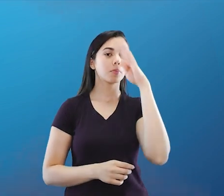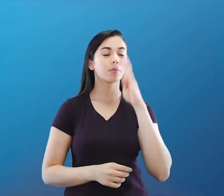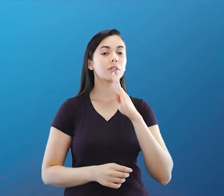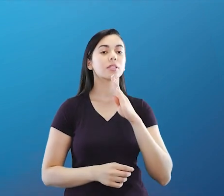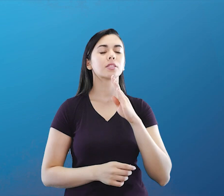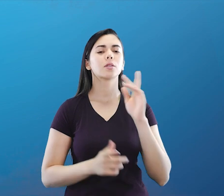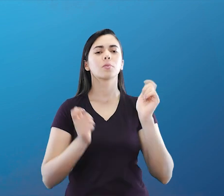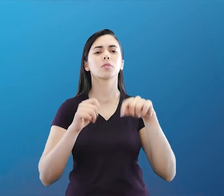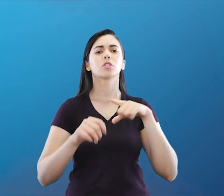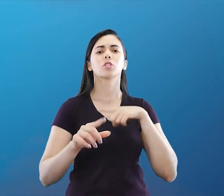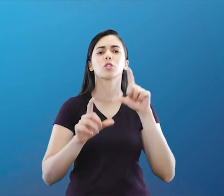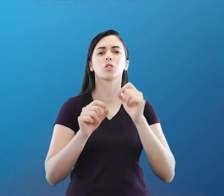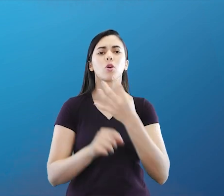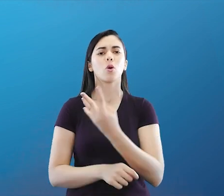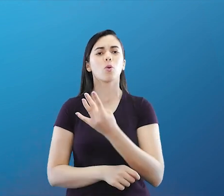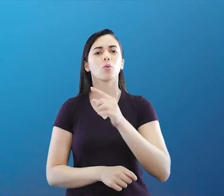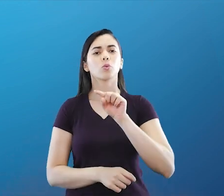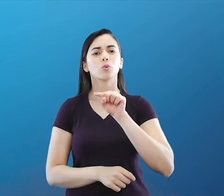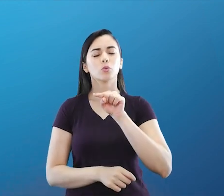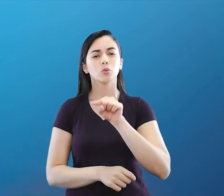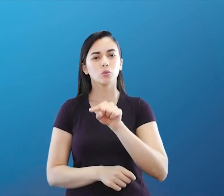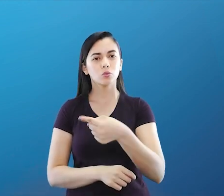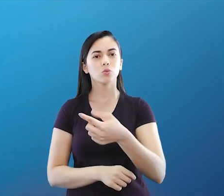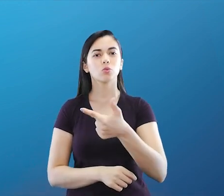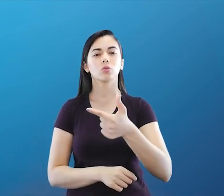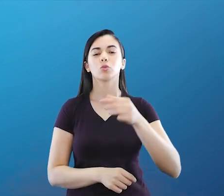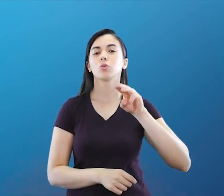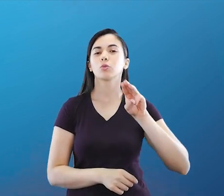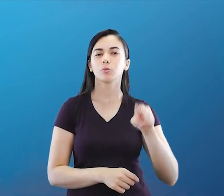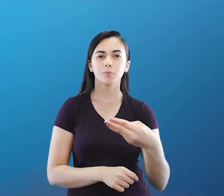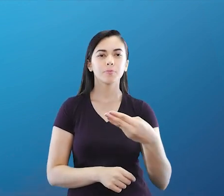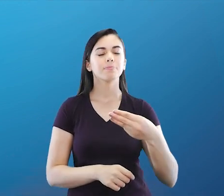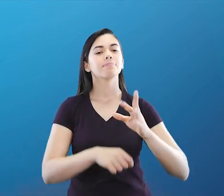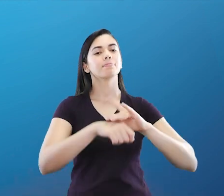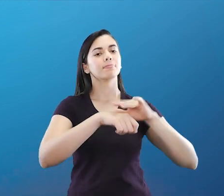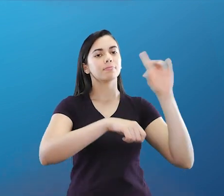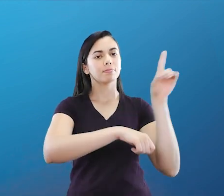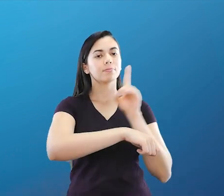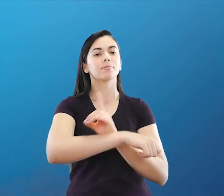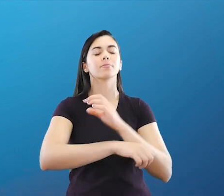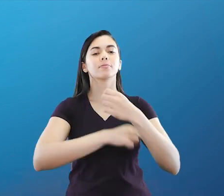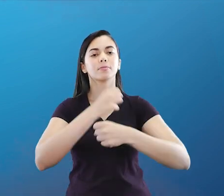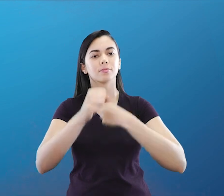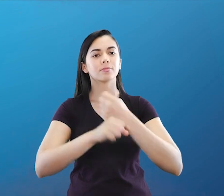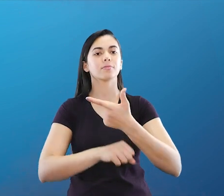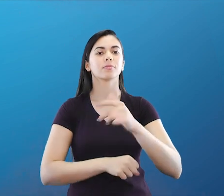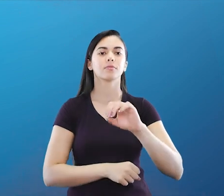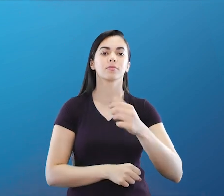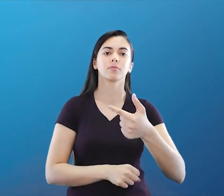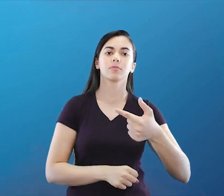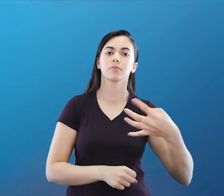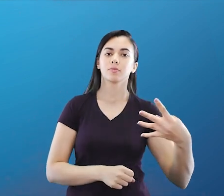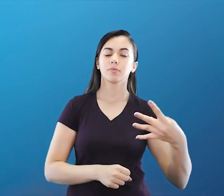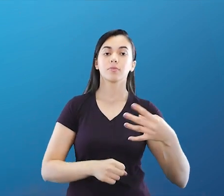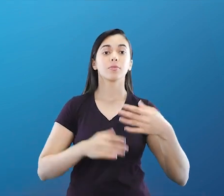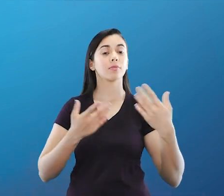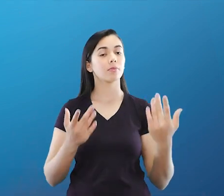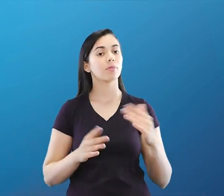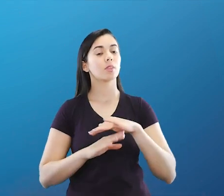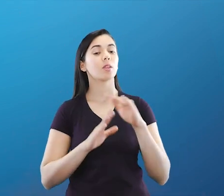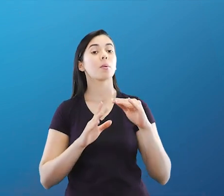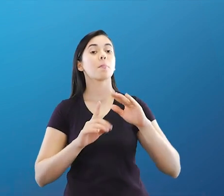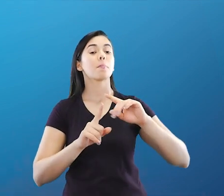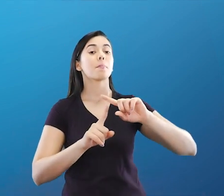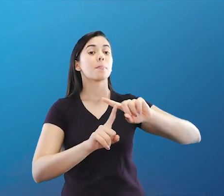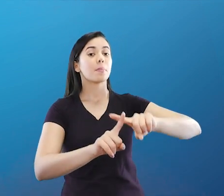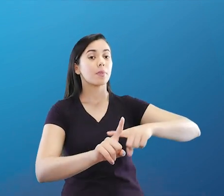ter até 4,2 milhões de casos de dengue em 2024. Total é mais